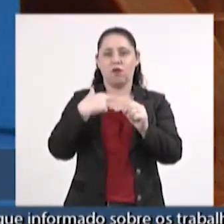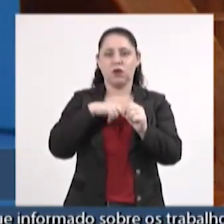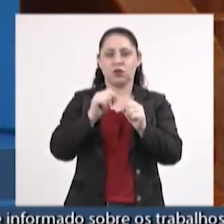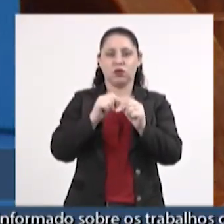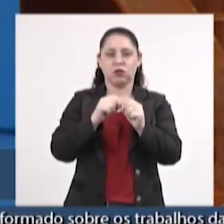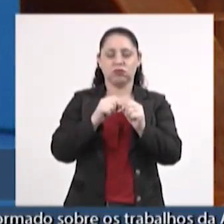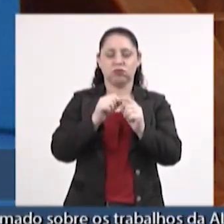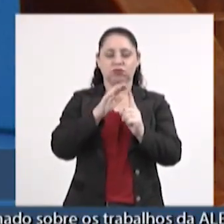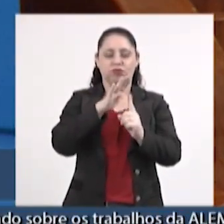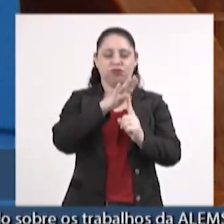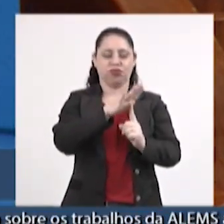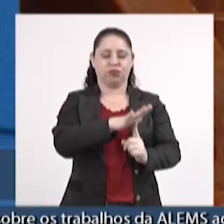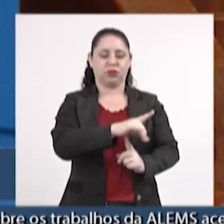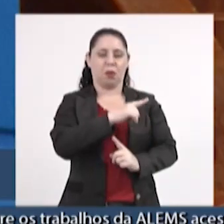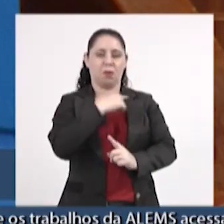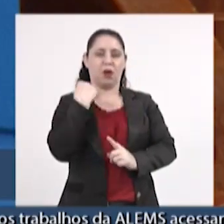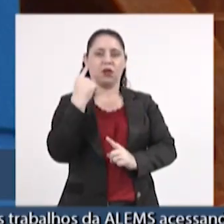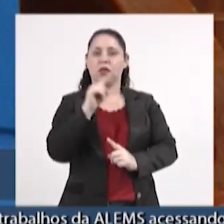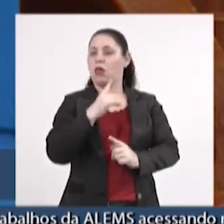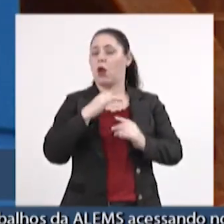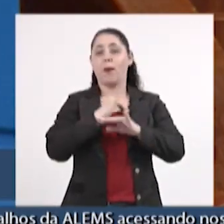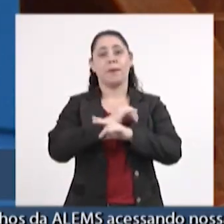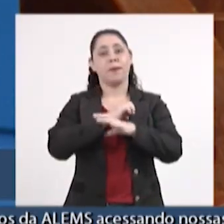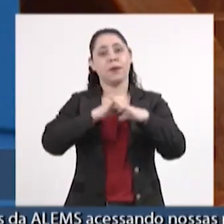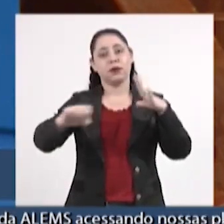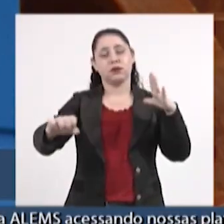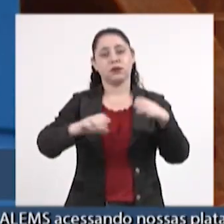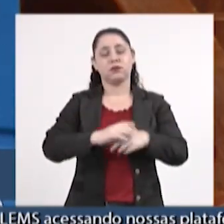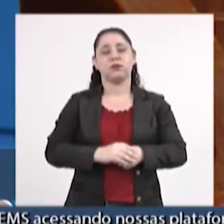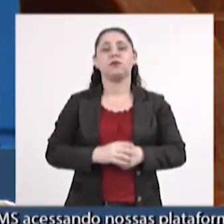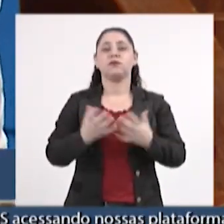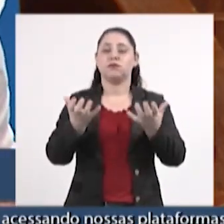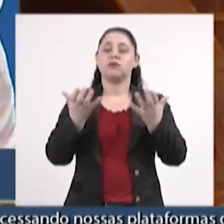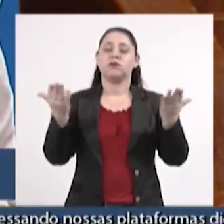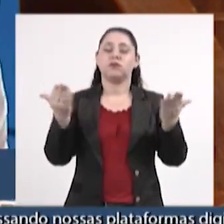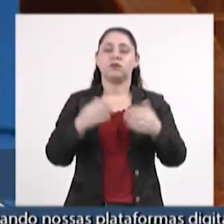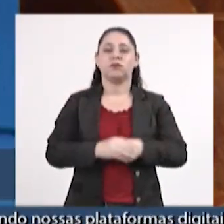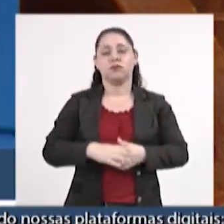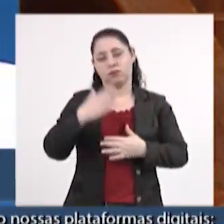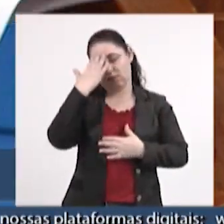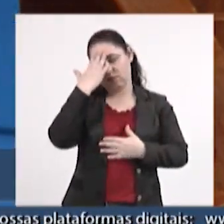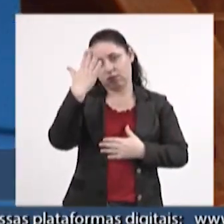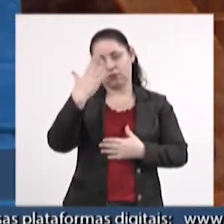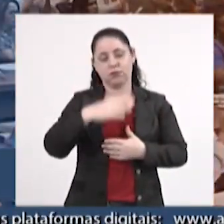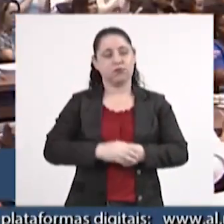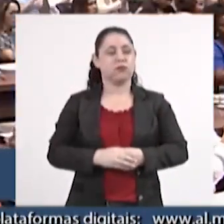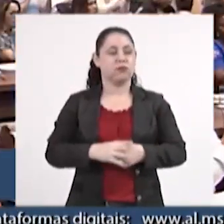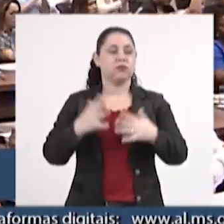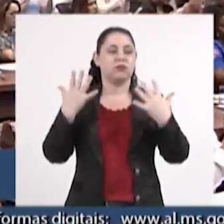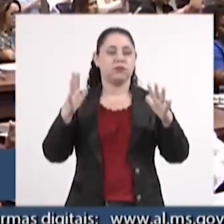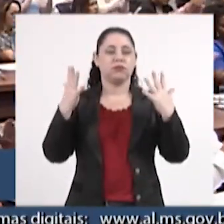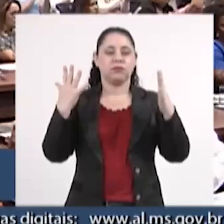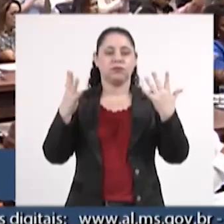inviabilizem e que nos matem. Essa é a mensagem que eu quero deixar aqui hoje. Obrigada.